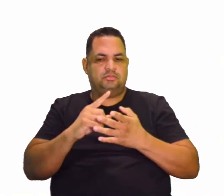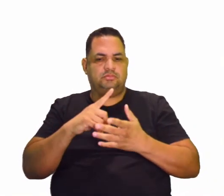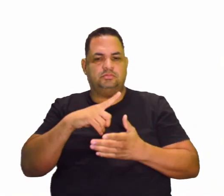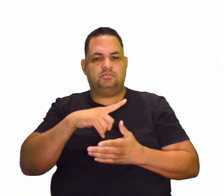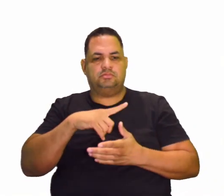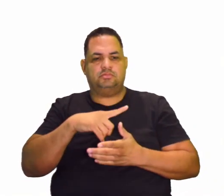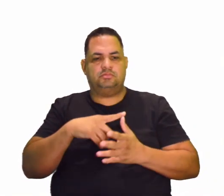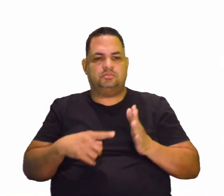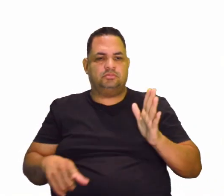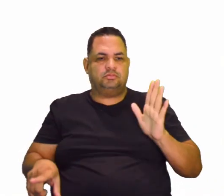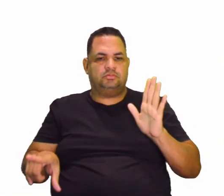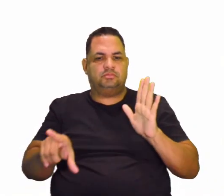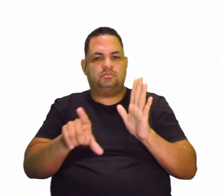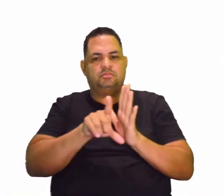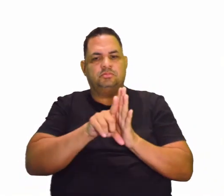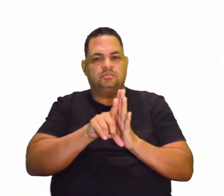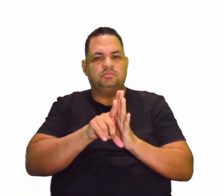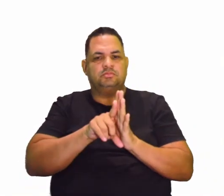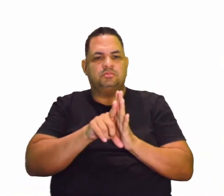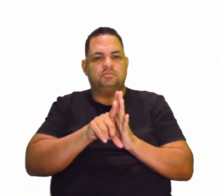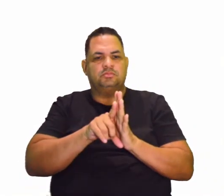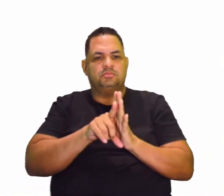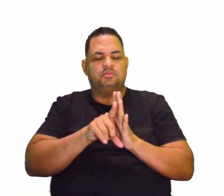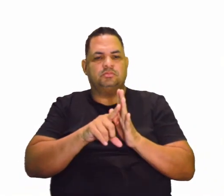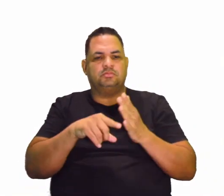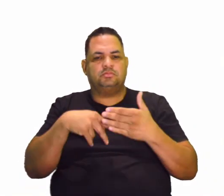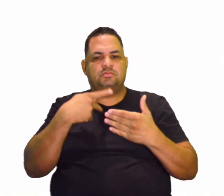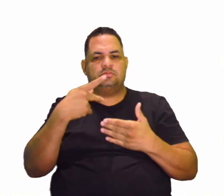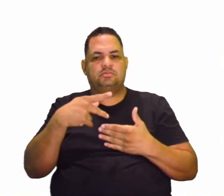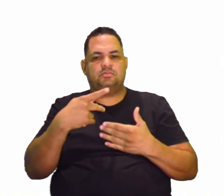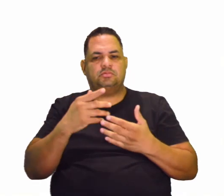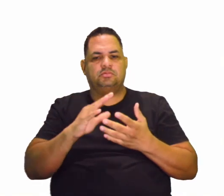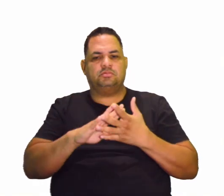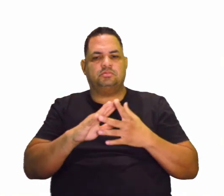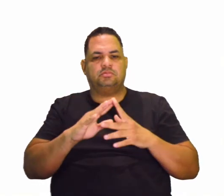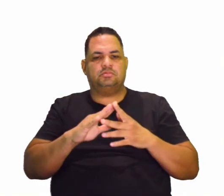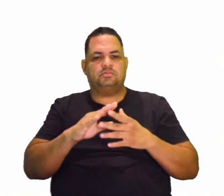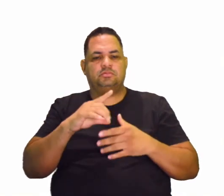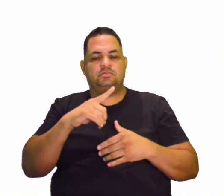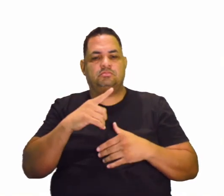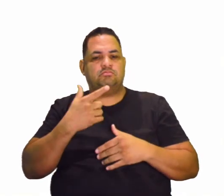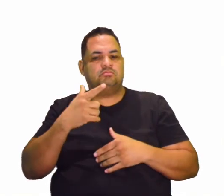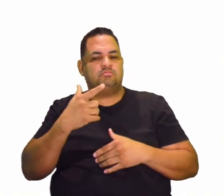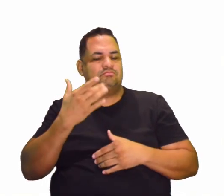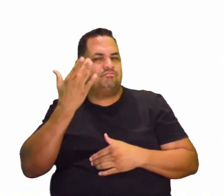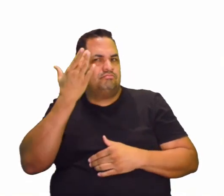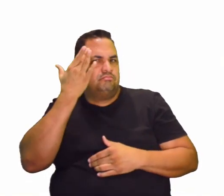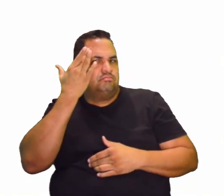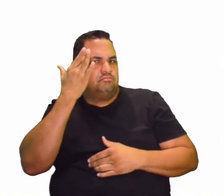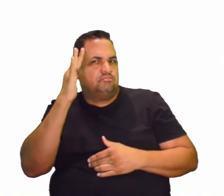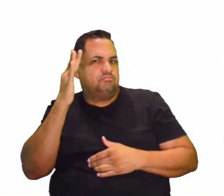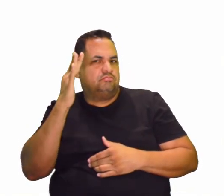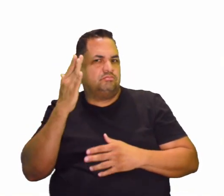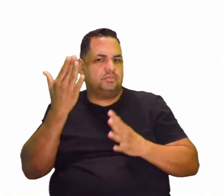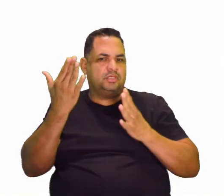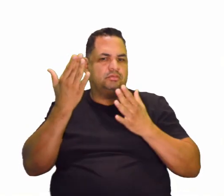da frontalidade. Eu não comentei durante a aula, mas os artistas ainda não dominavam